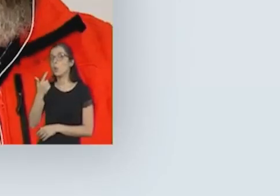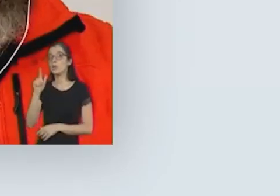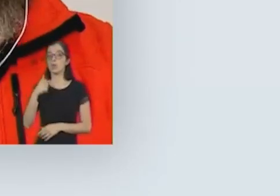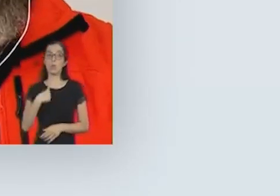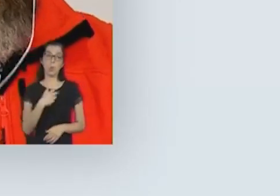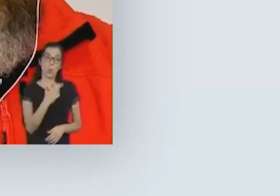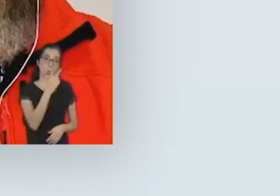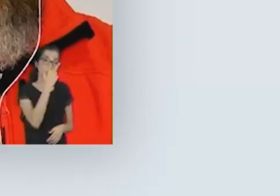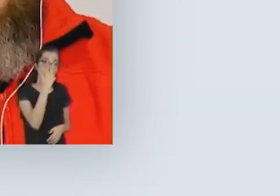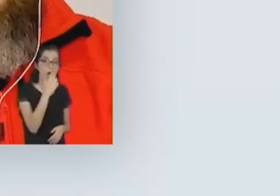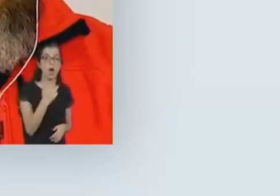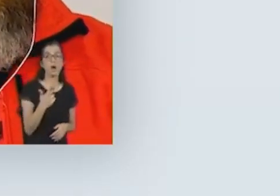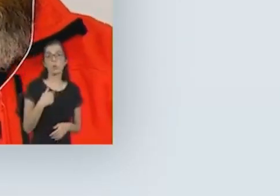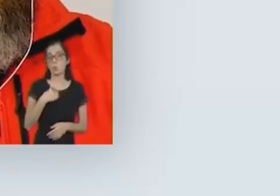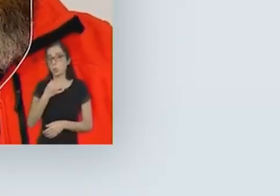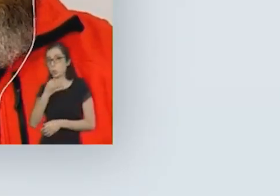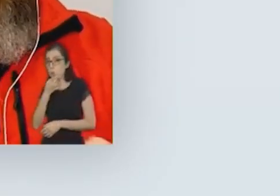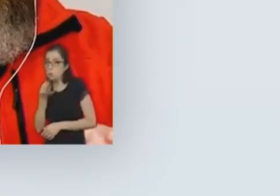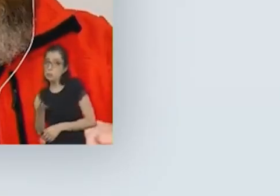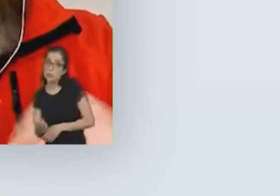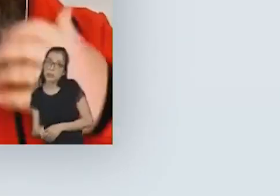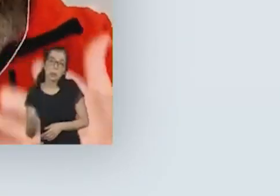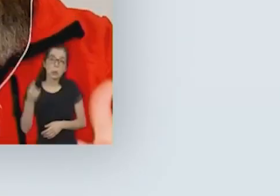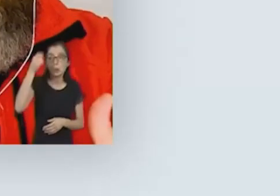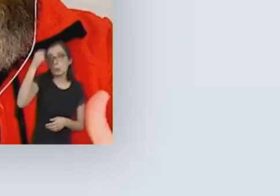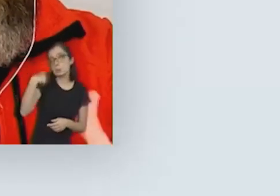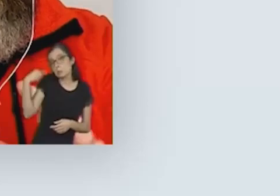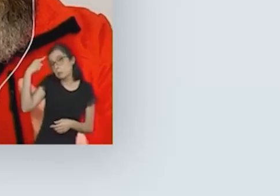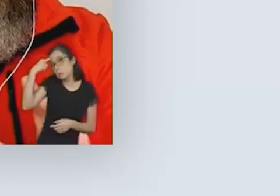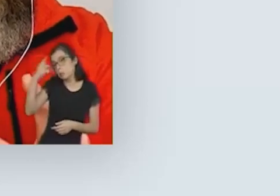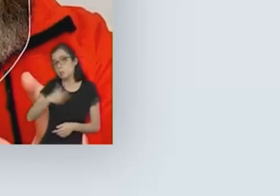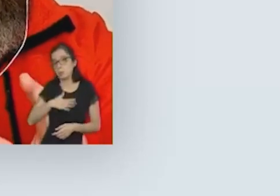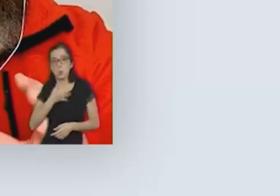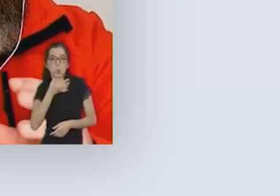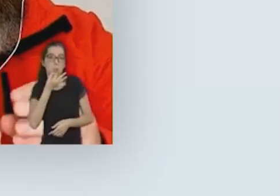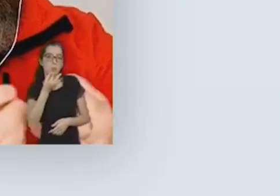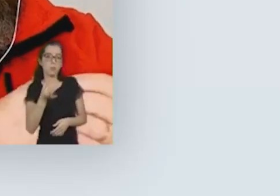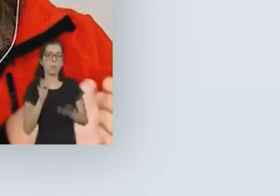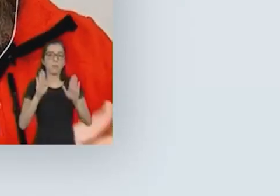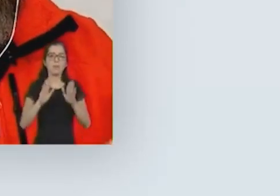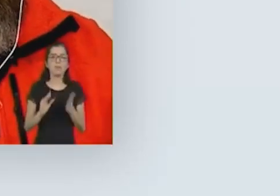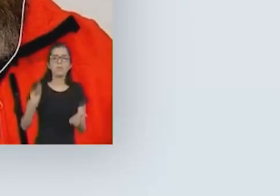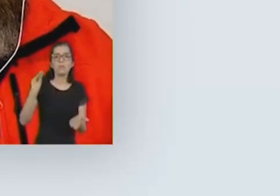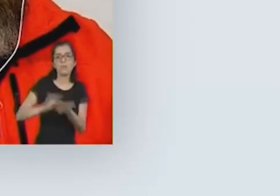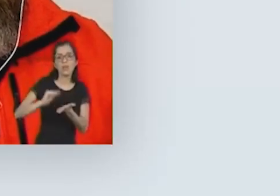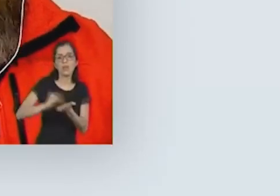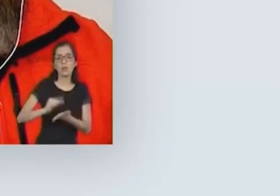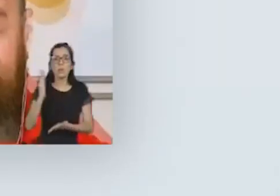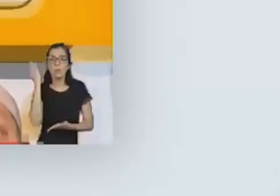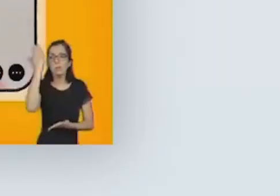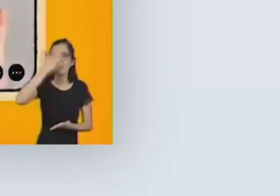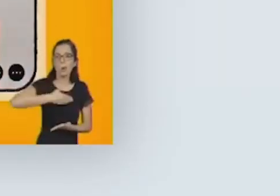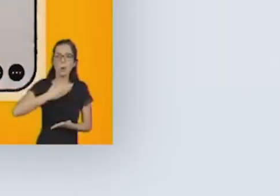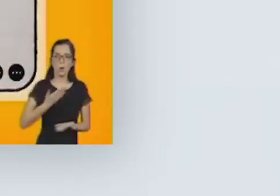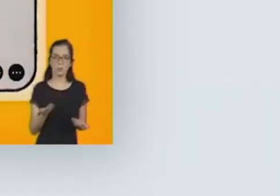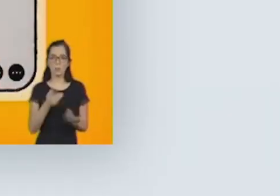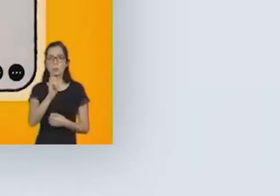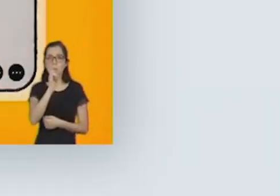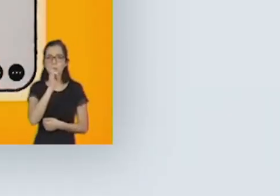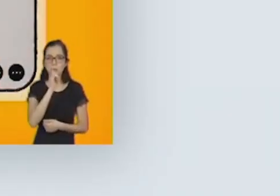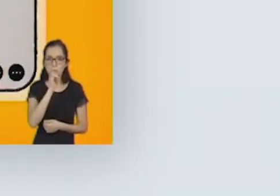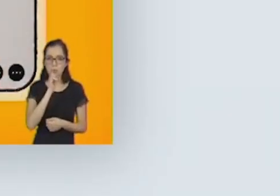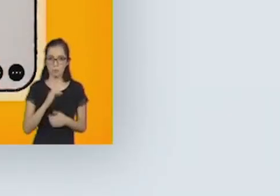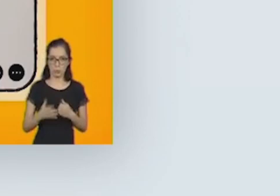opinião é aquilo que você acha sobre alguma coisa, o que você pensa sobre aquilo sem realmente buscar as referências reais. Por